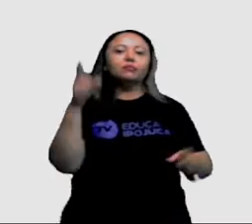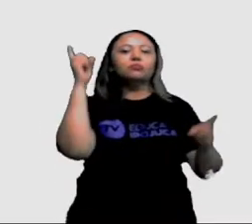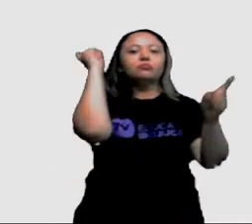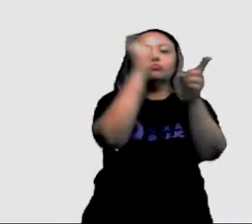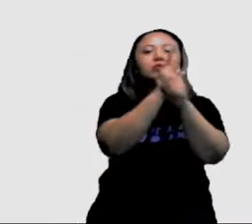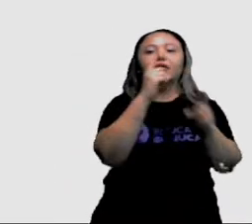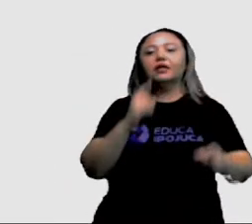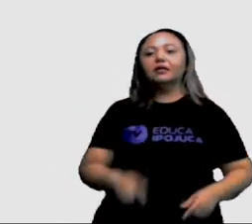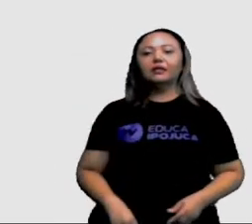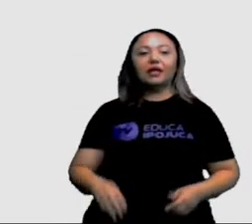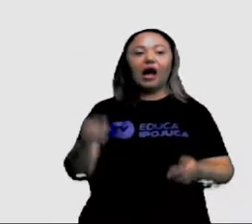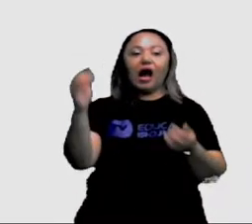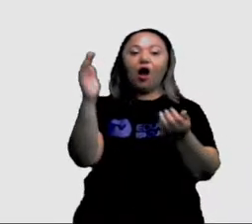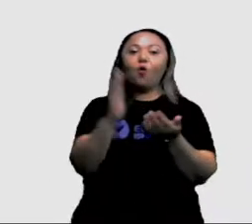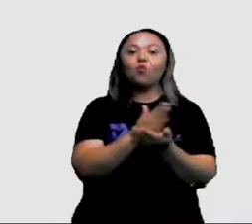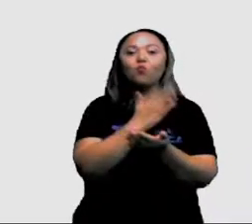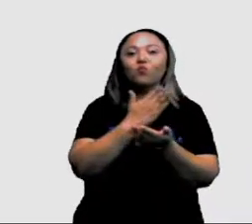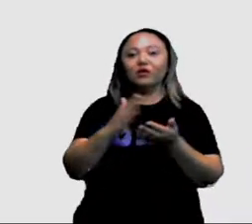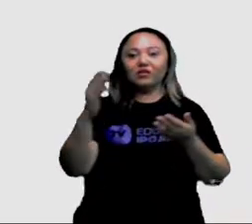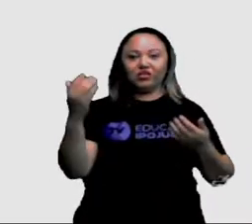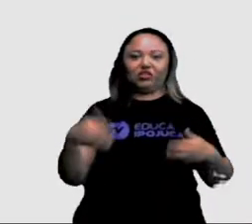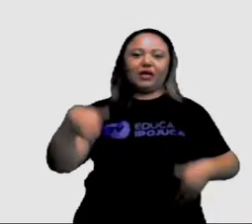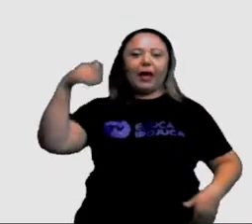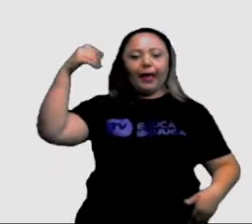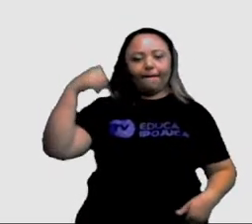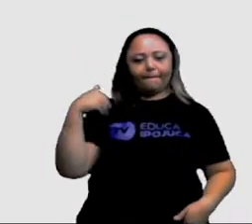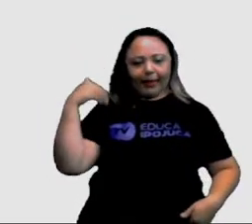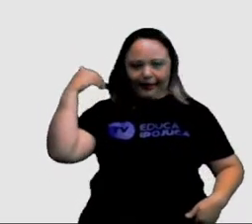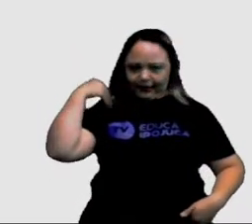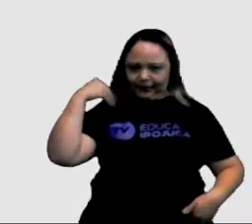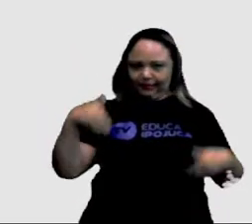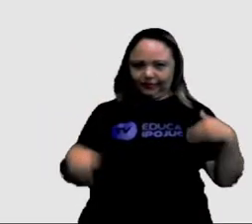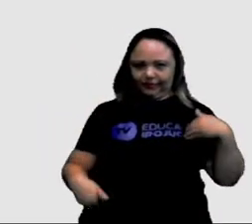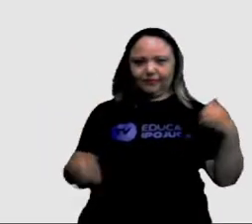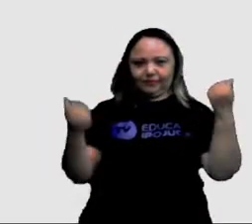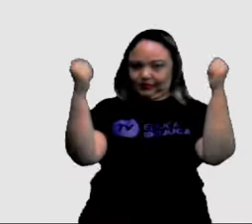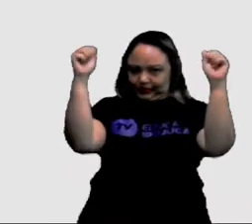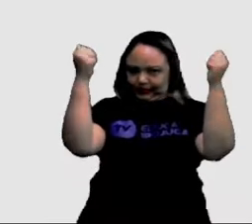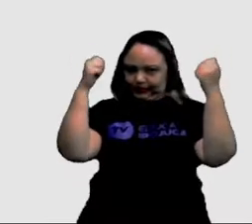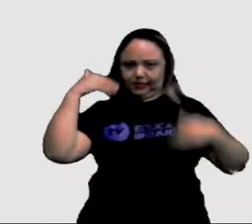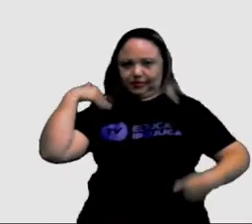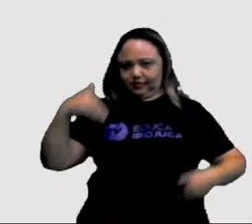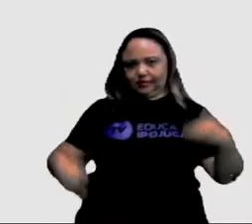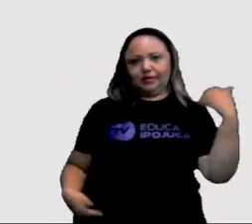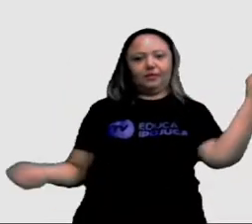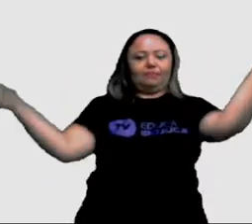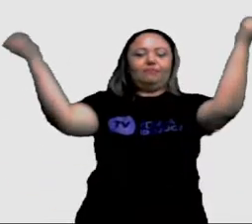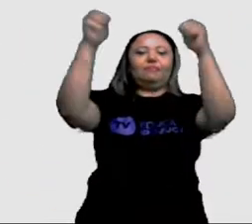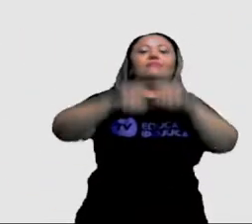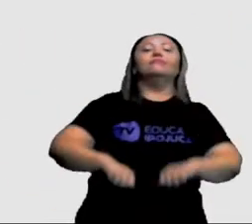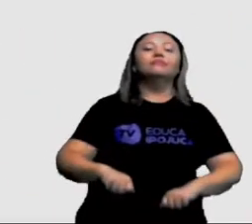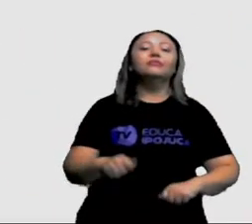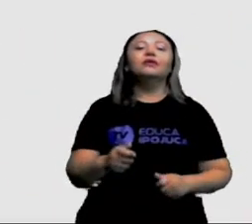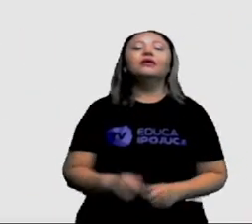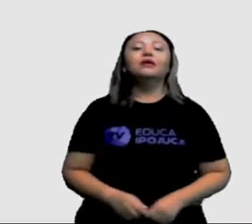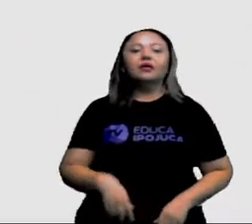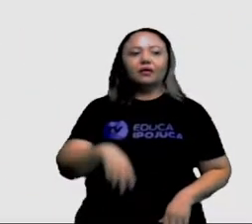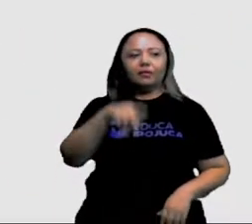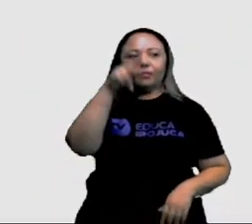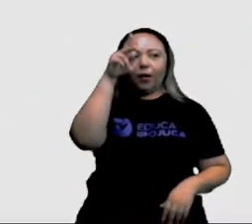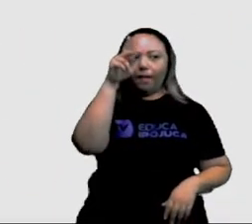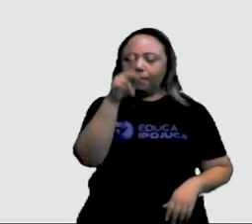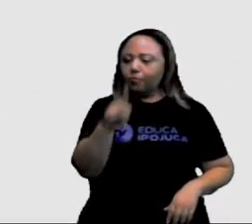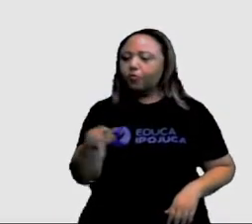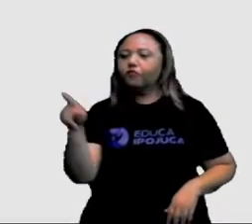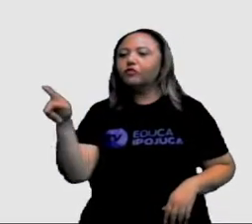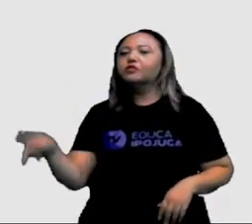identificar a presença de algumas capacidades físicas específicas, segundo traz para a gente a professora Darido nos